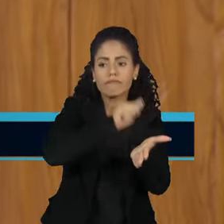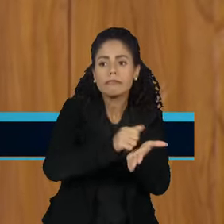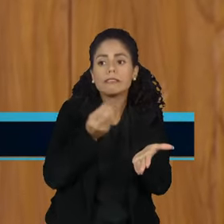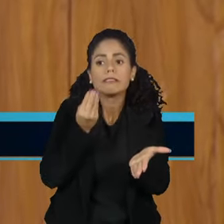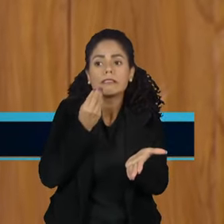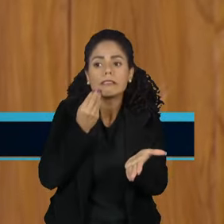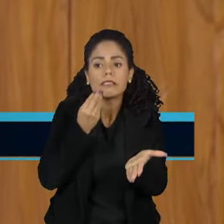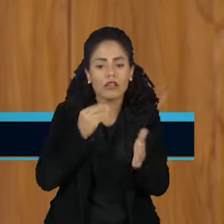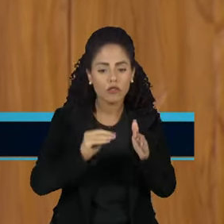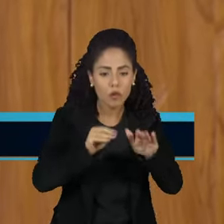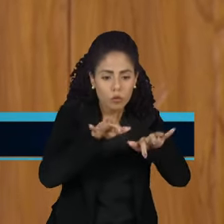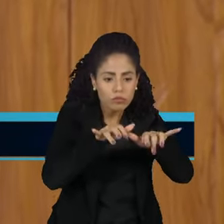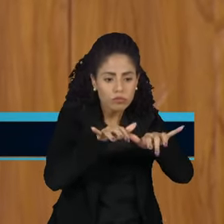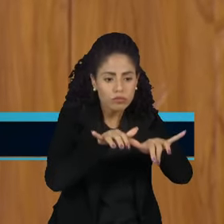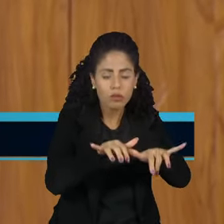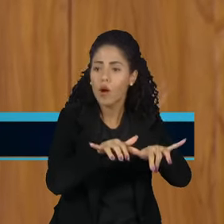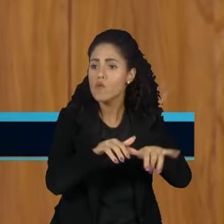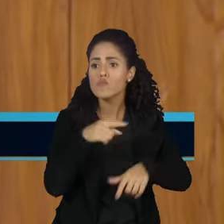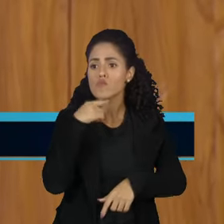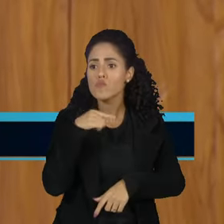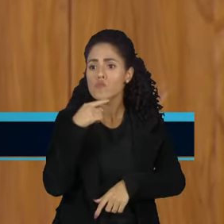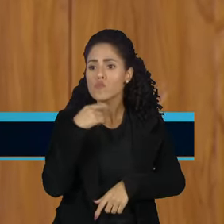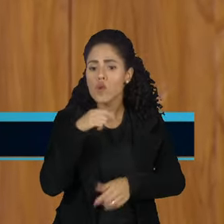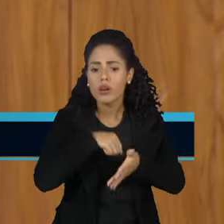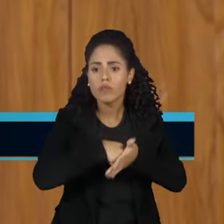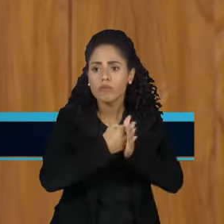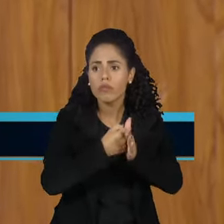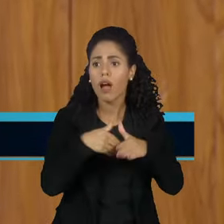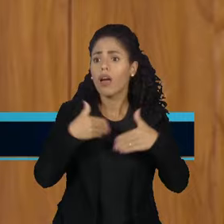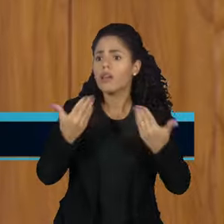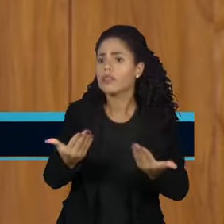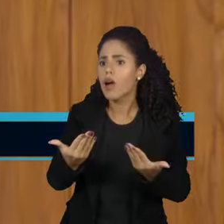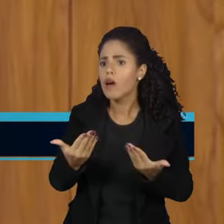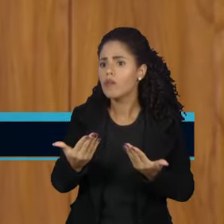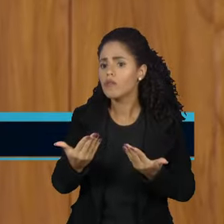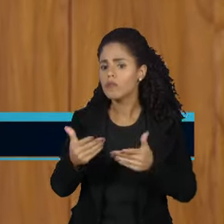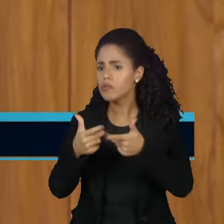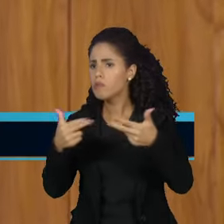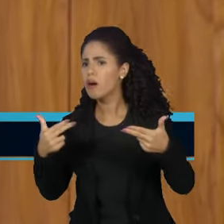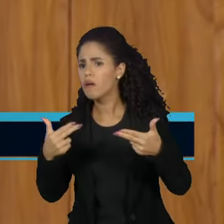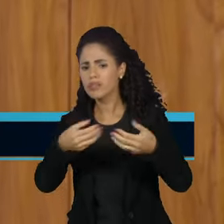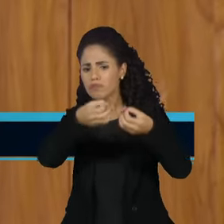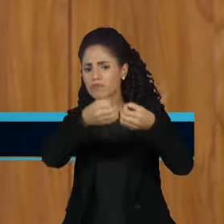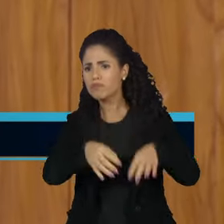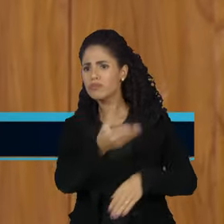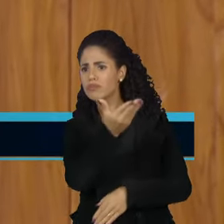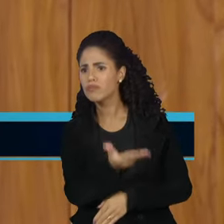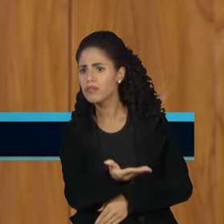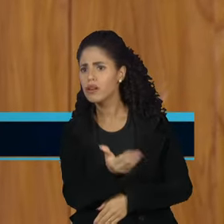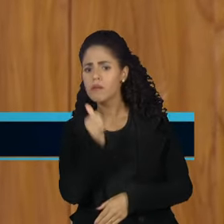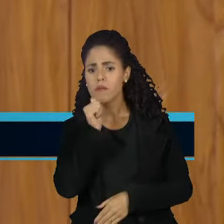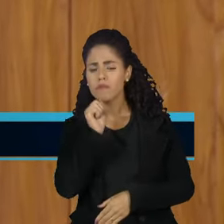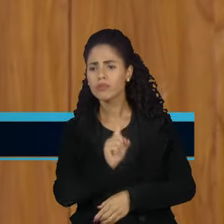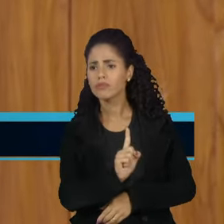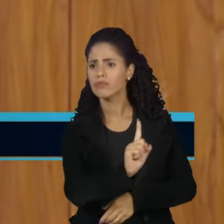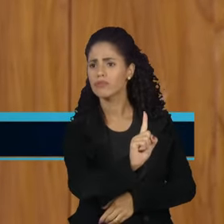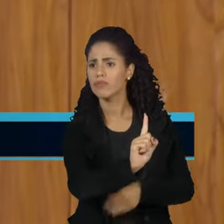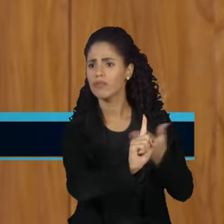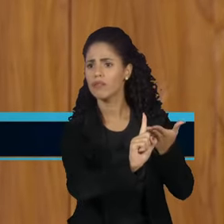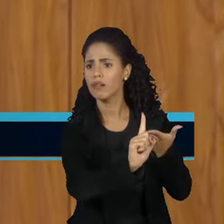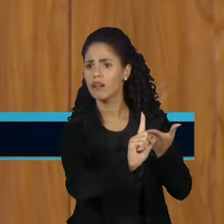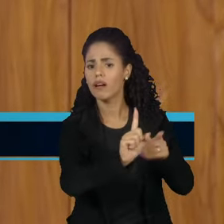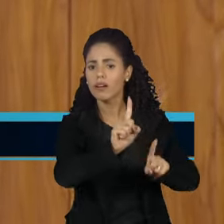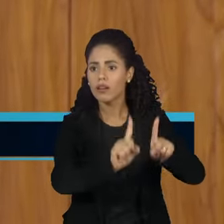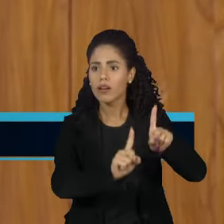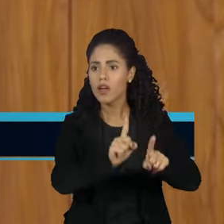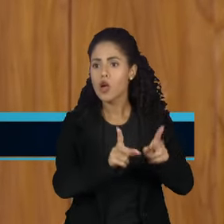usar o computador no local e não conseguiu entrar. Então foi uma coisa que causou prejuízo a uma candidata, que por coincidência leva